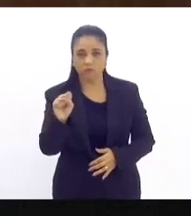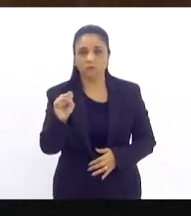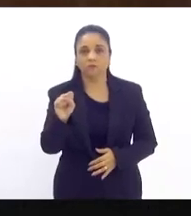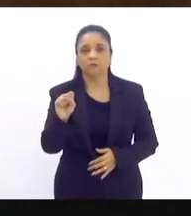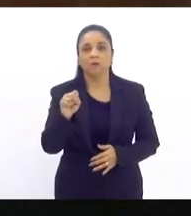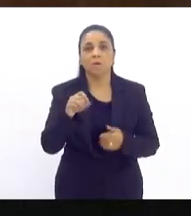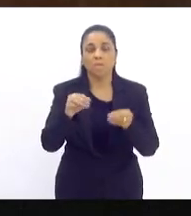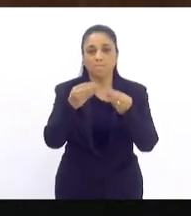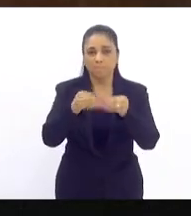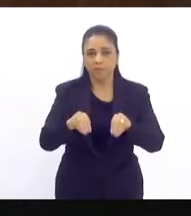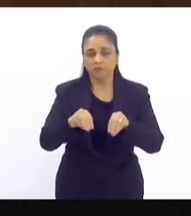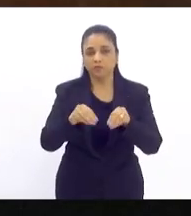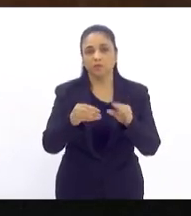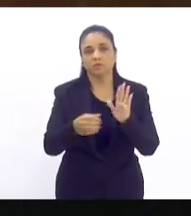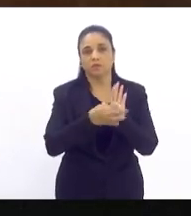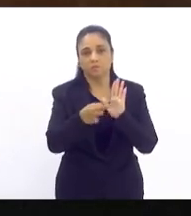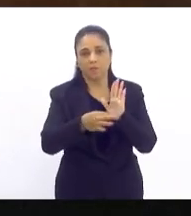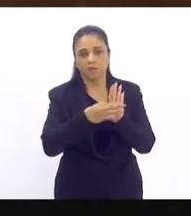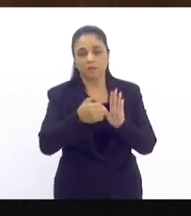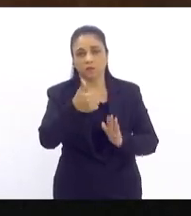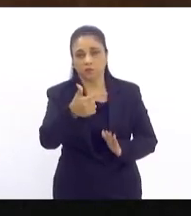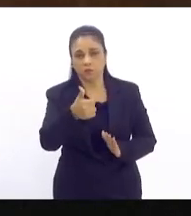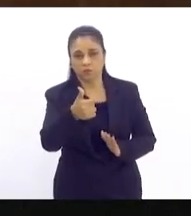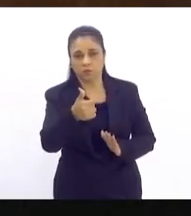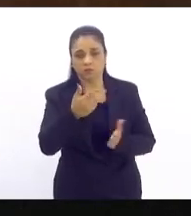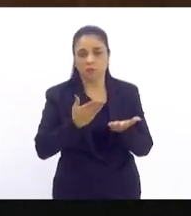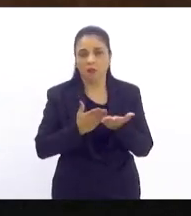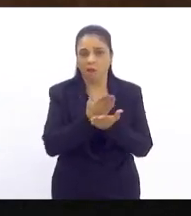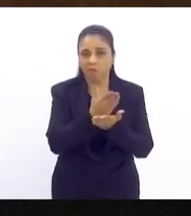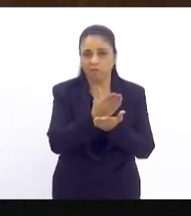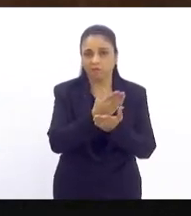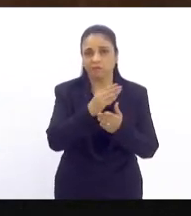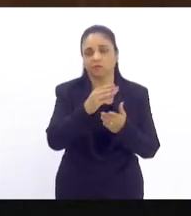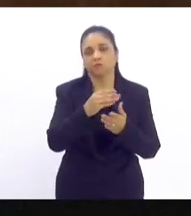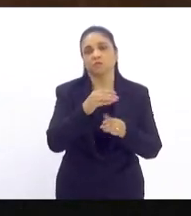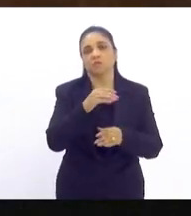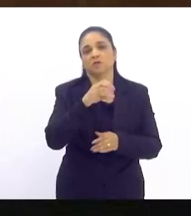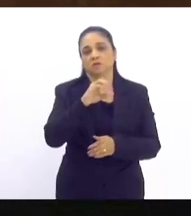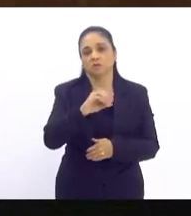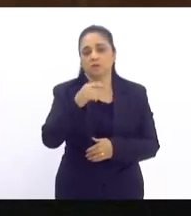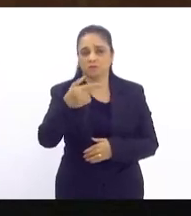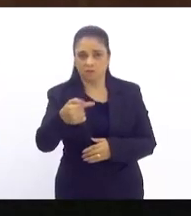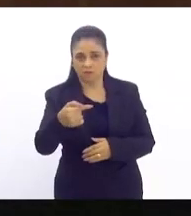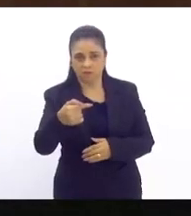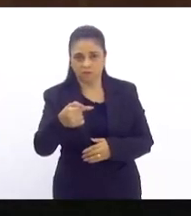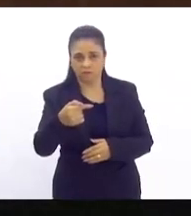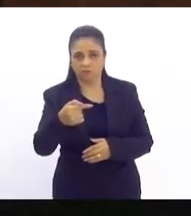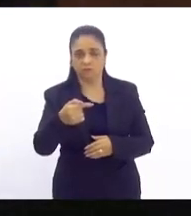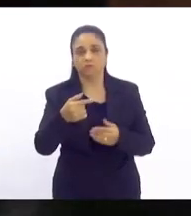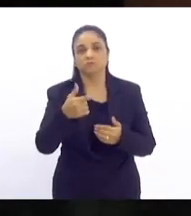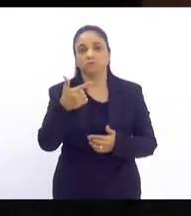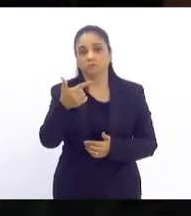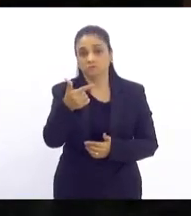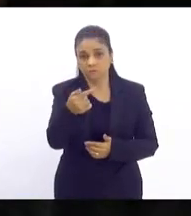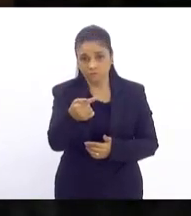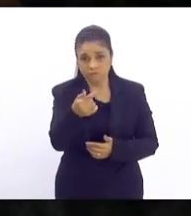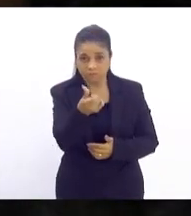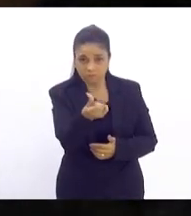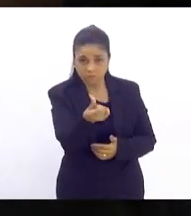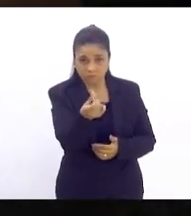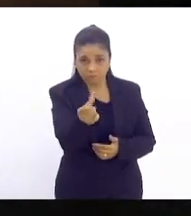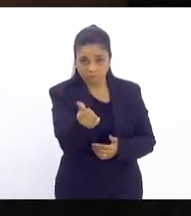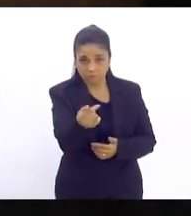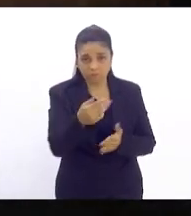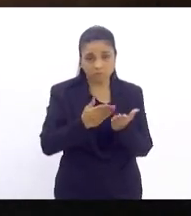prejudicadas a emenda 12 pela aprovação da emenda 07 a emenda 16 pela